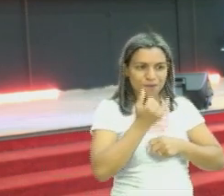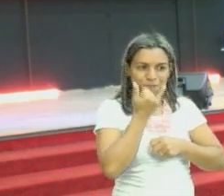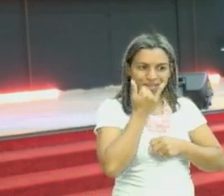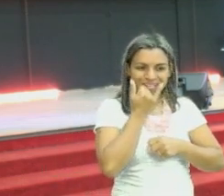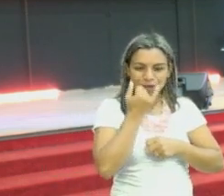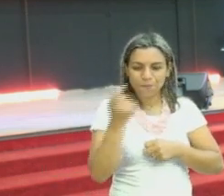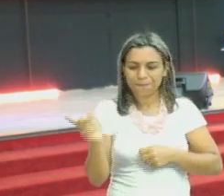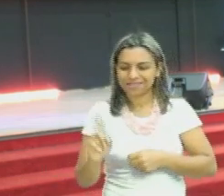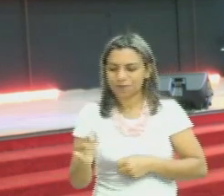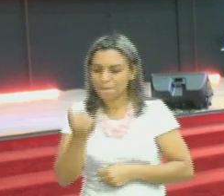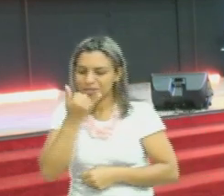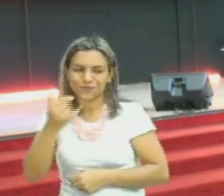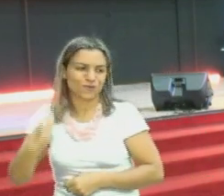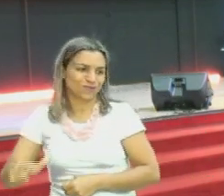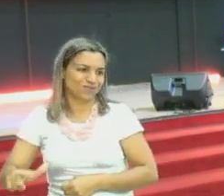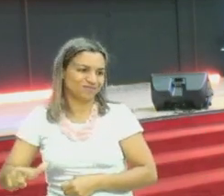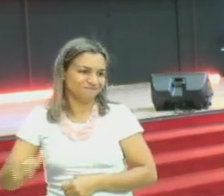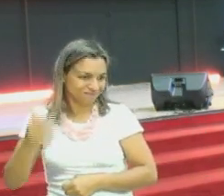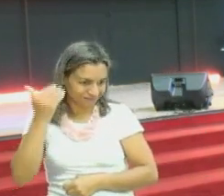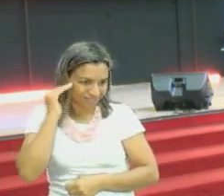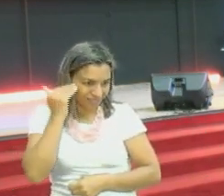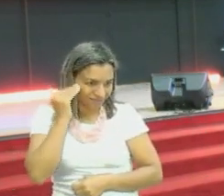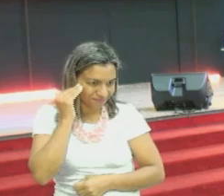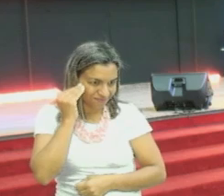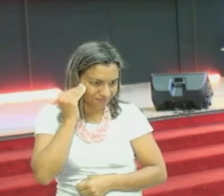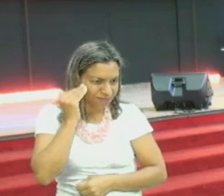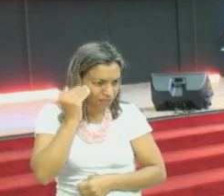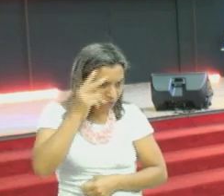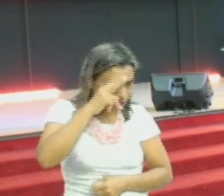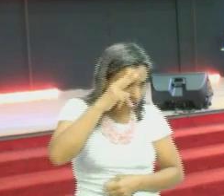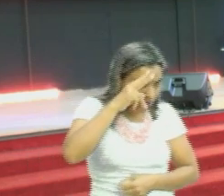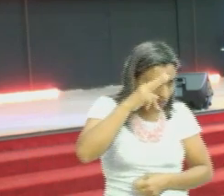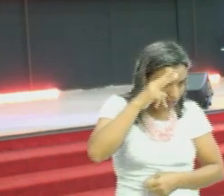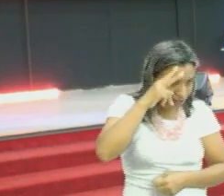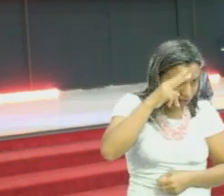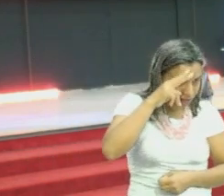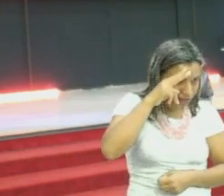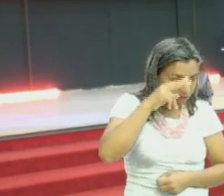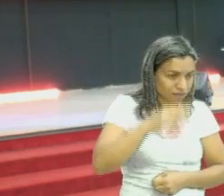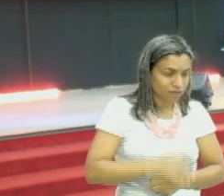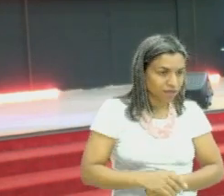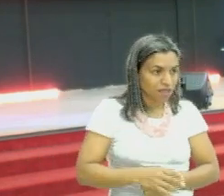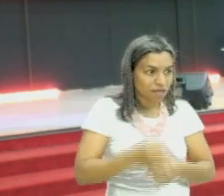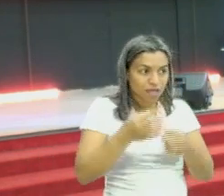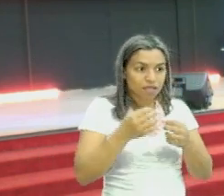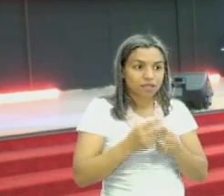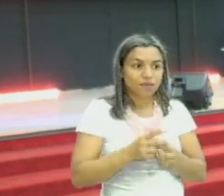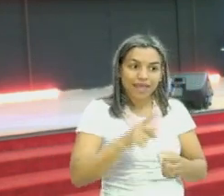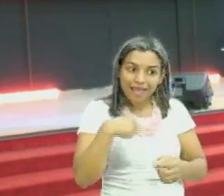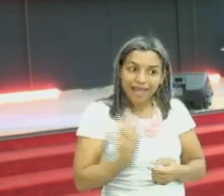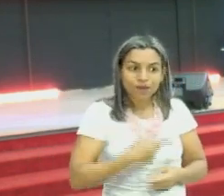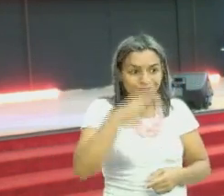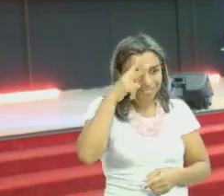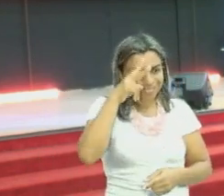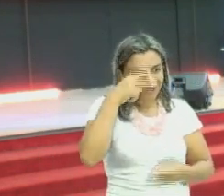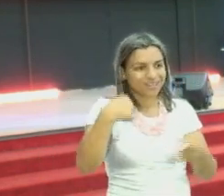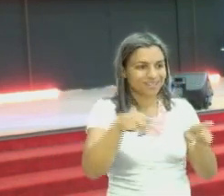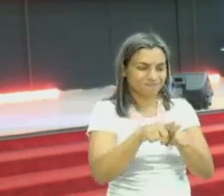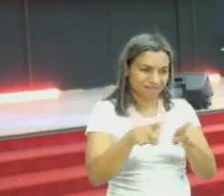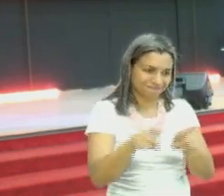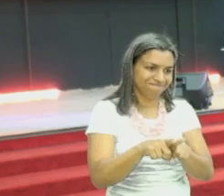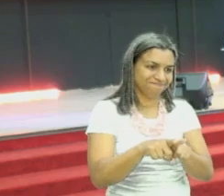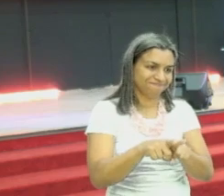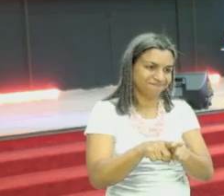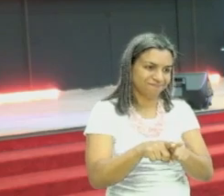você não perdoou. Agora olhe para cá, olhe para mim. Essa é a nossa história.